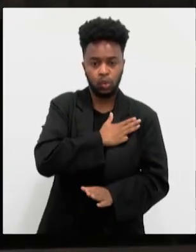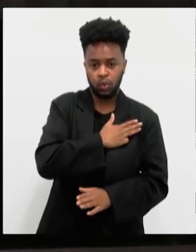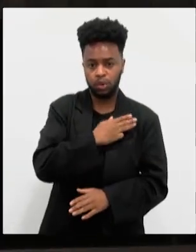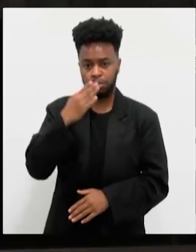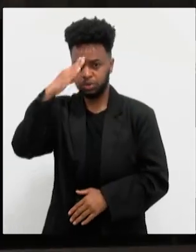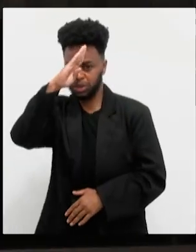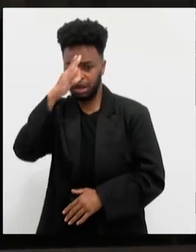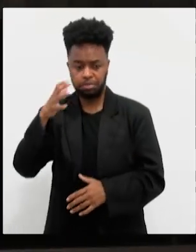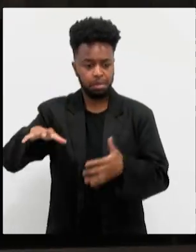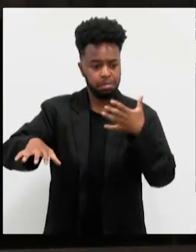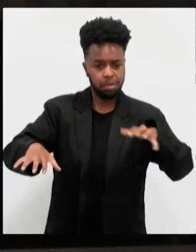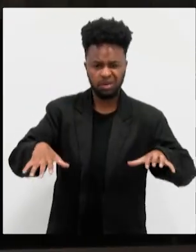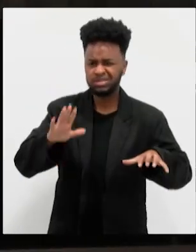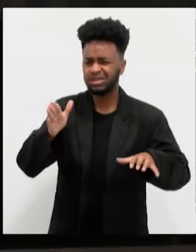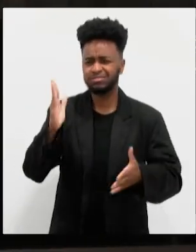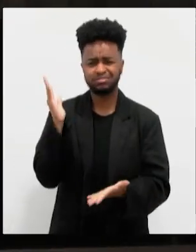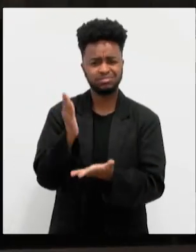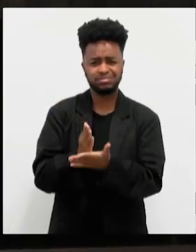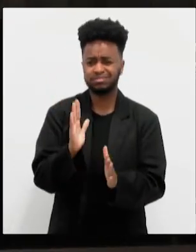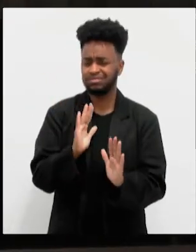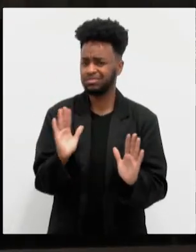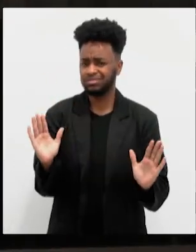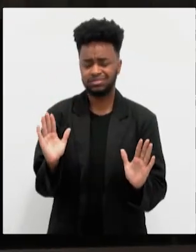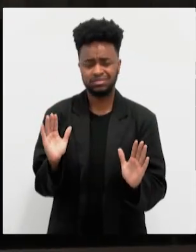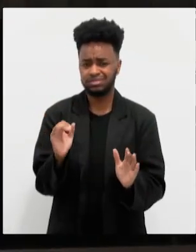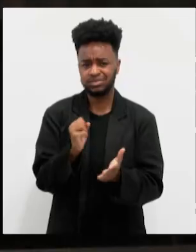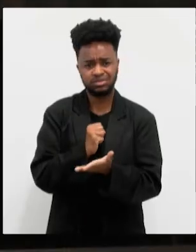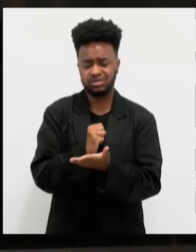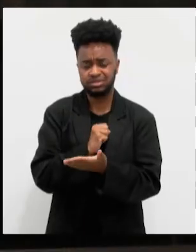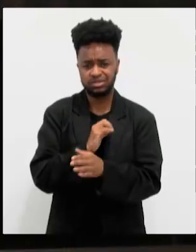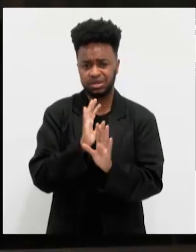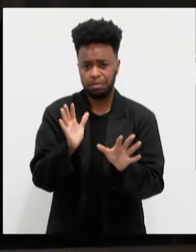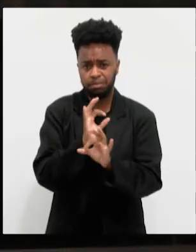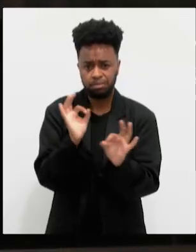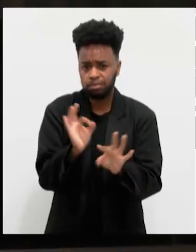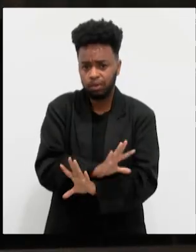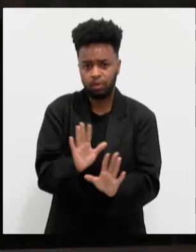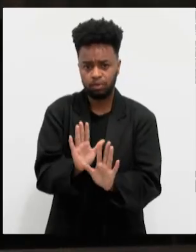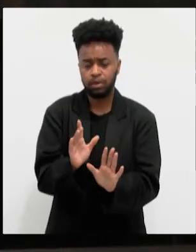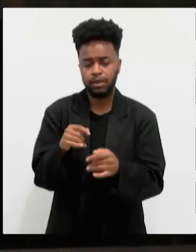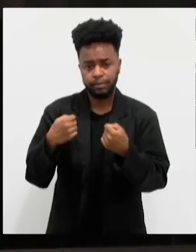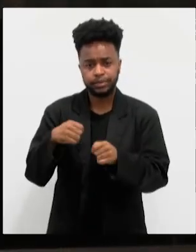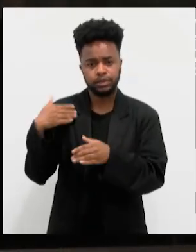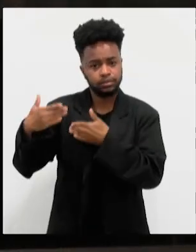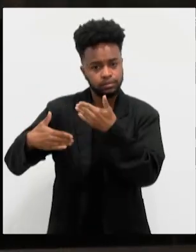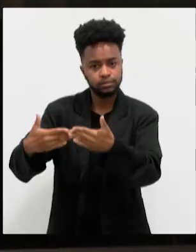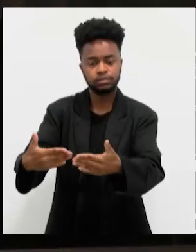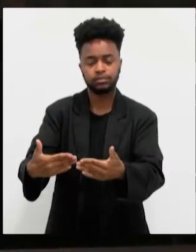Bolsonaro, Lula, etc. E já chega disso. Vamos avançar um pouco mais. Nós estamos